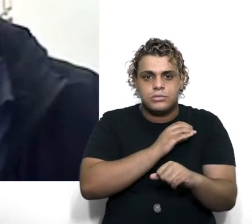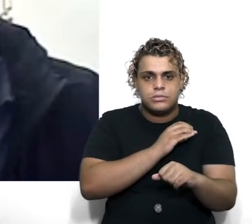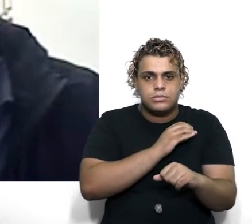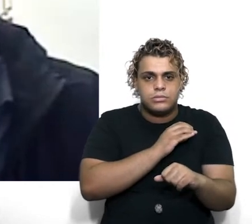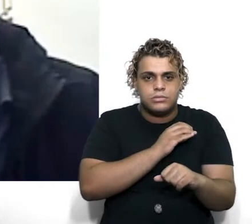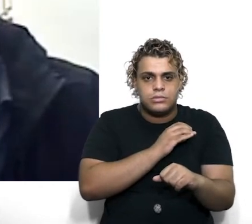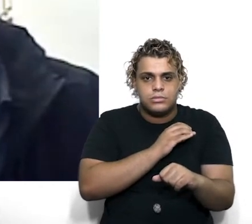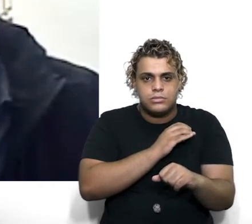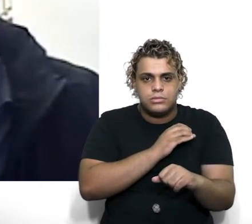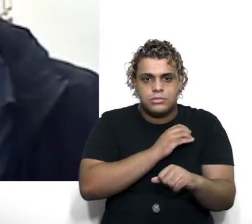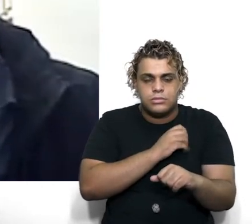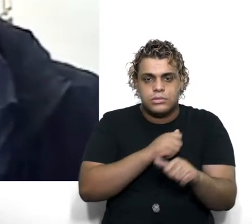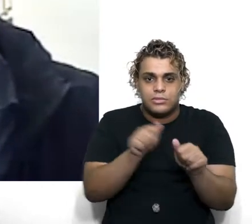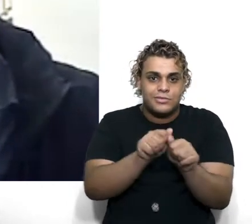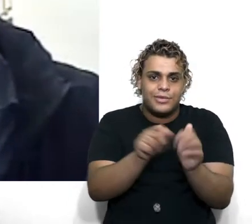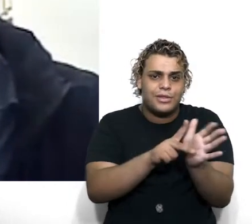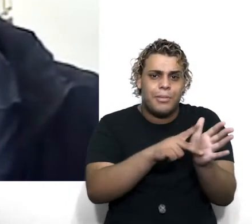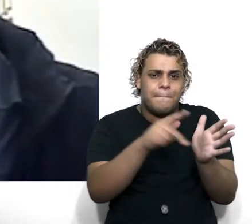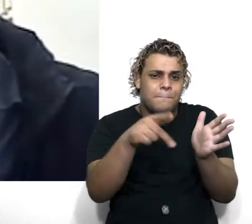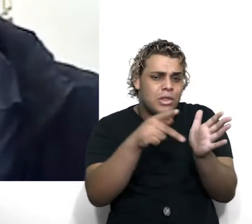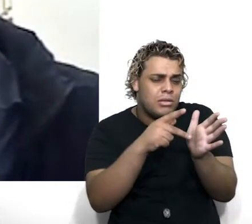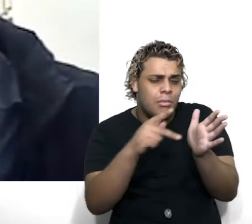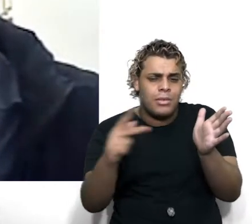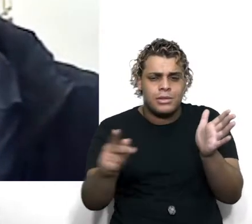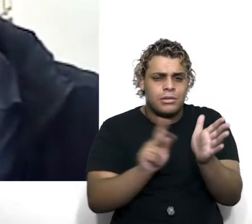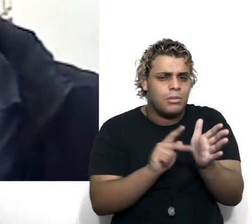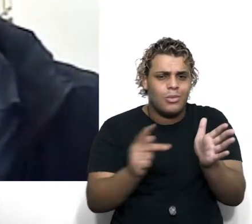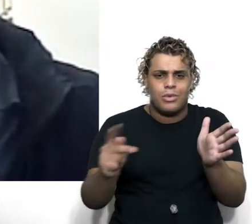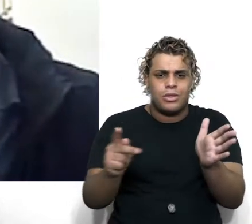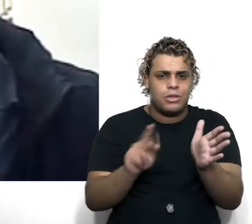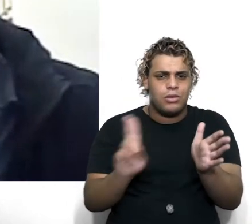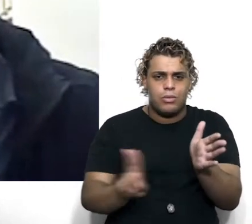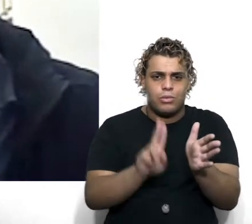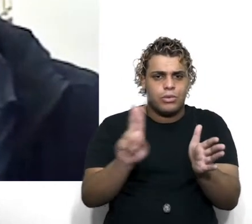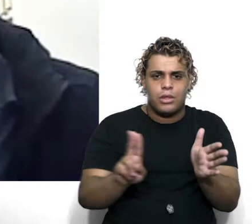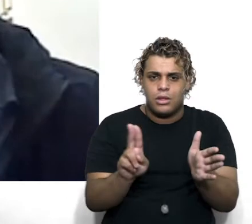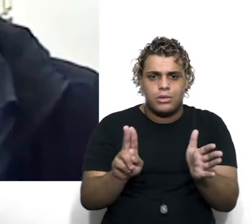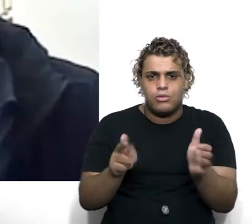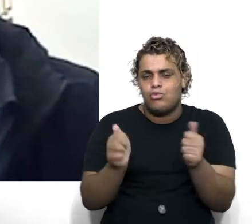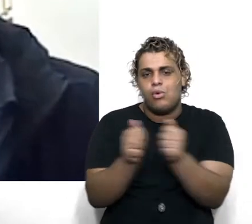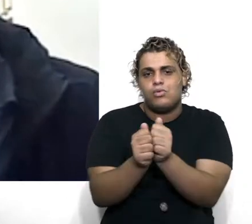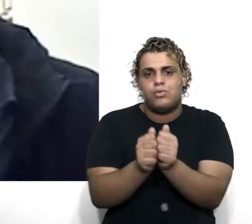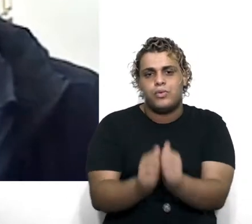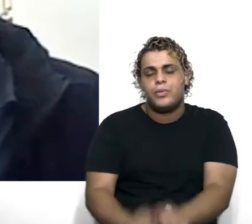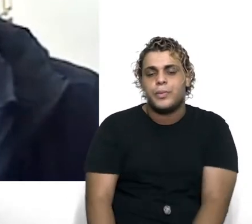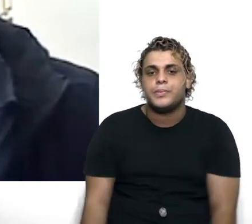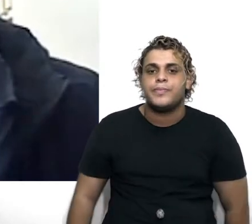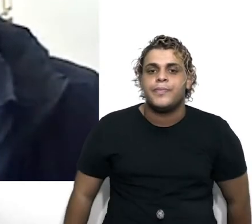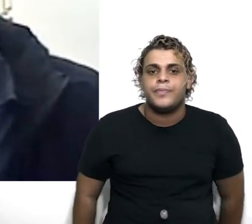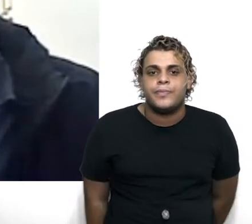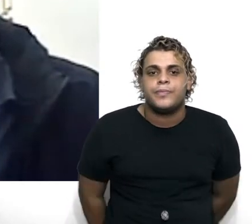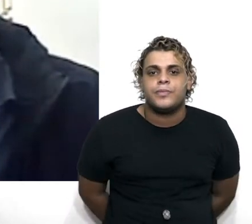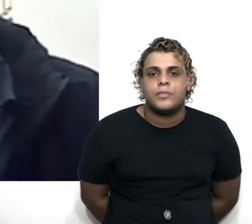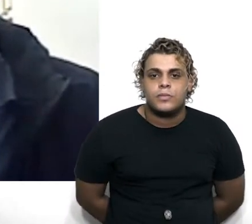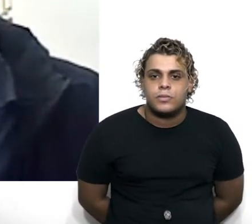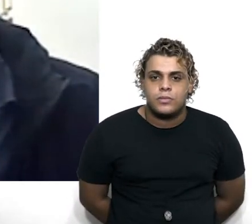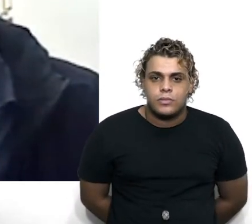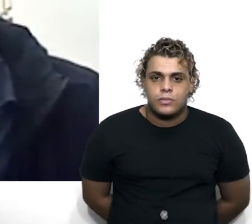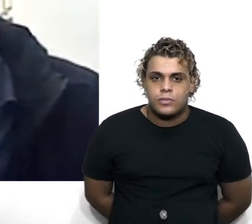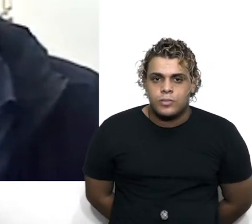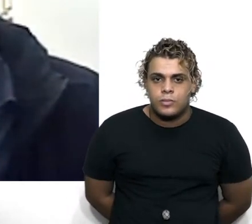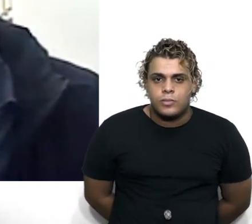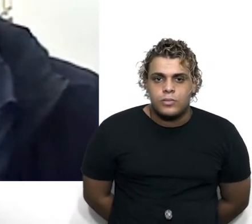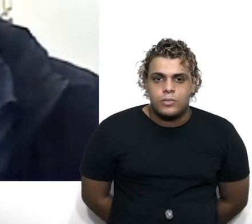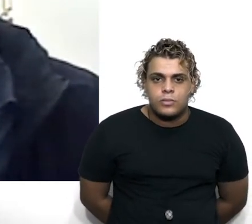eu estava a fazer poesia, e poesia ligada a uma peste que depois vai aparecer. É um livro que qualquer